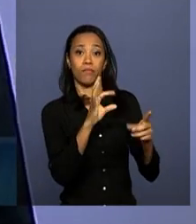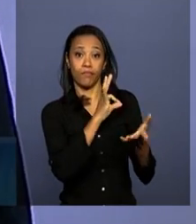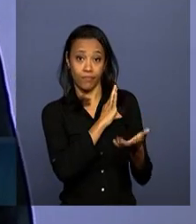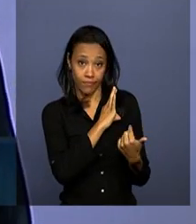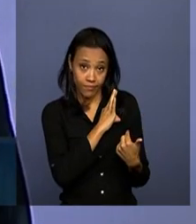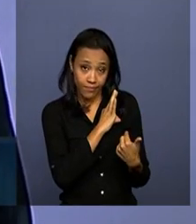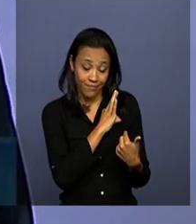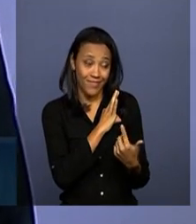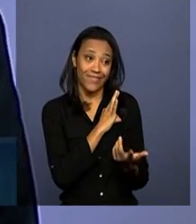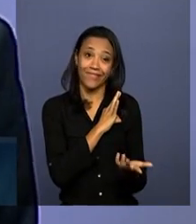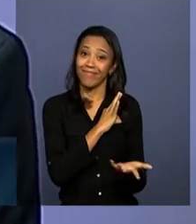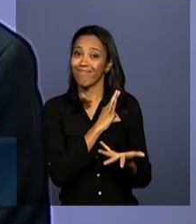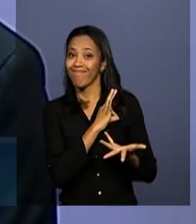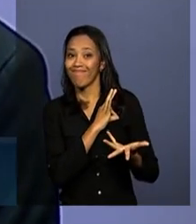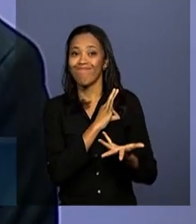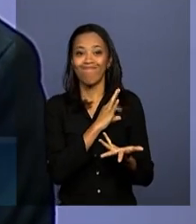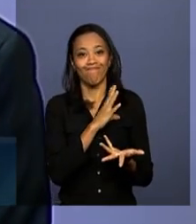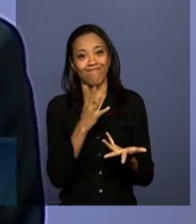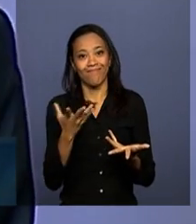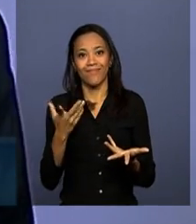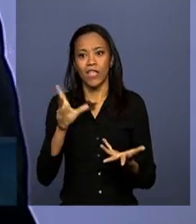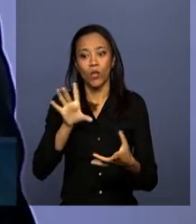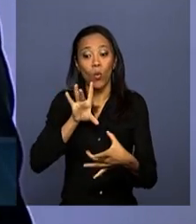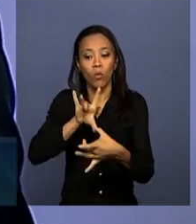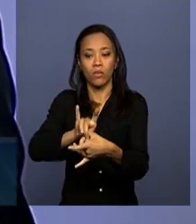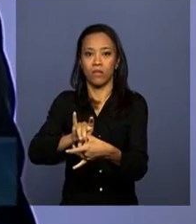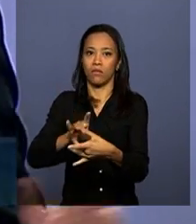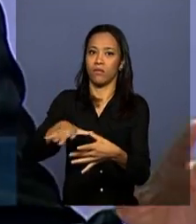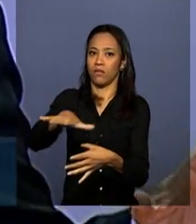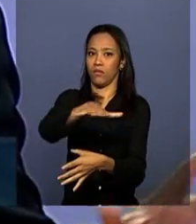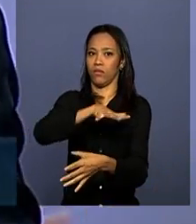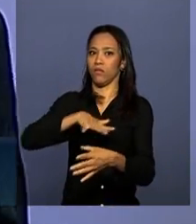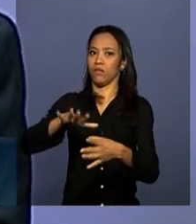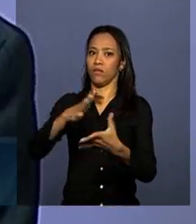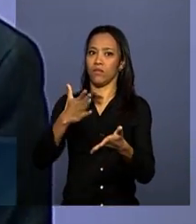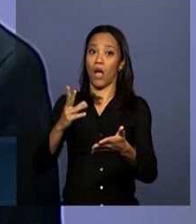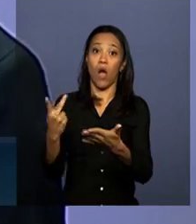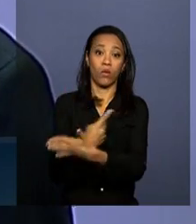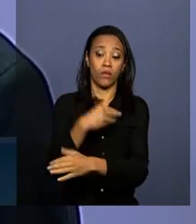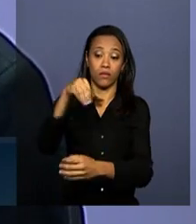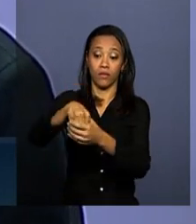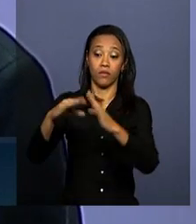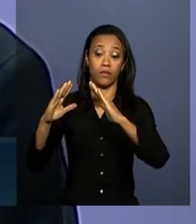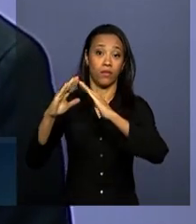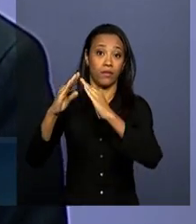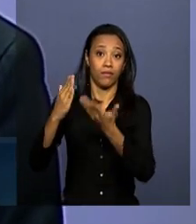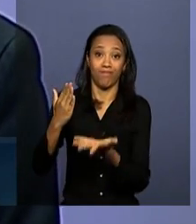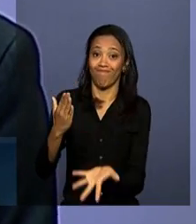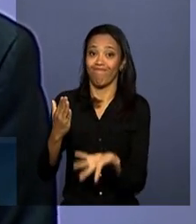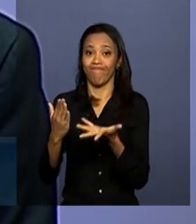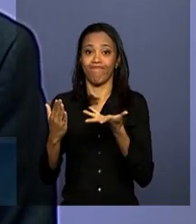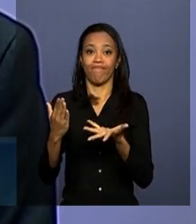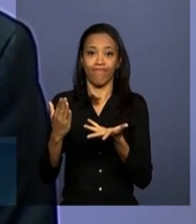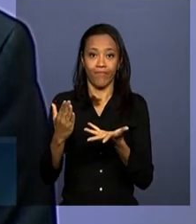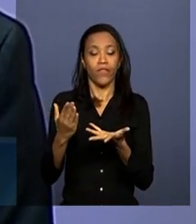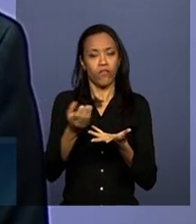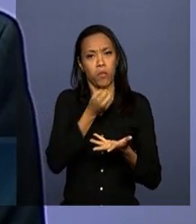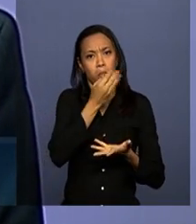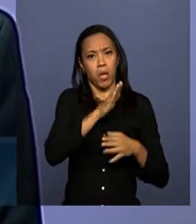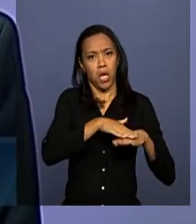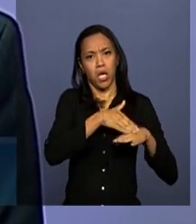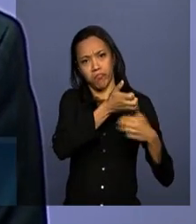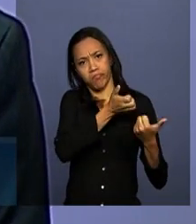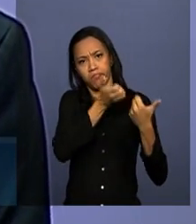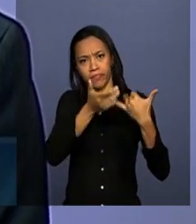um contexto em que nós precisamos construir o conjunto de condições aqui, muito bem colocadas, tanto pela